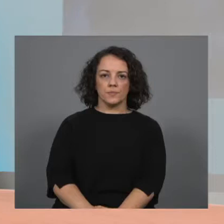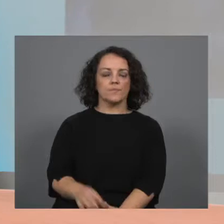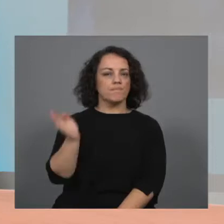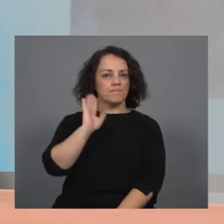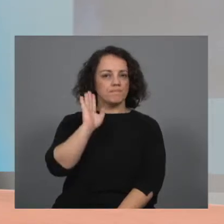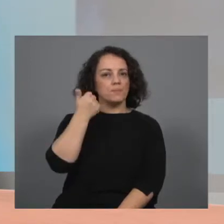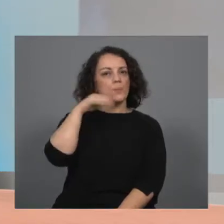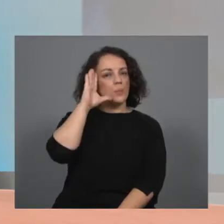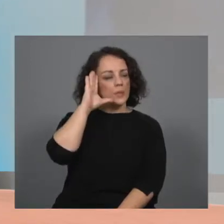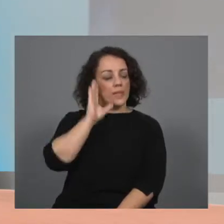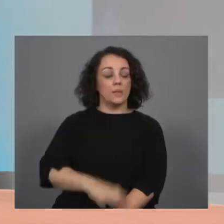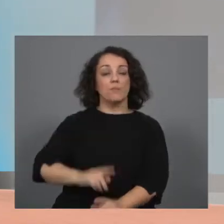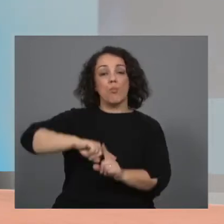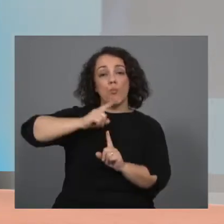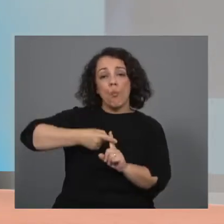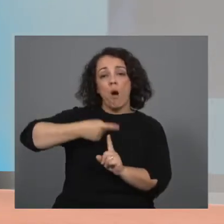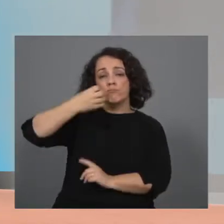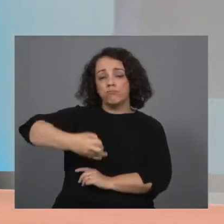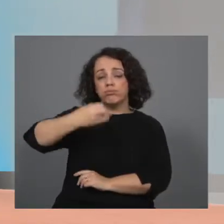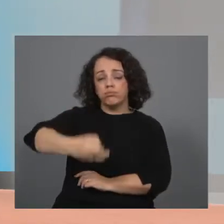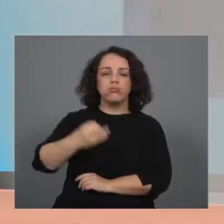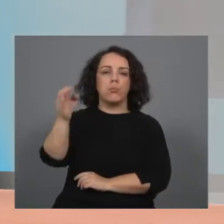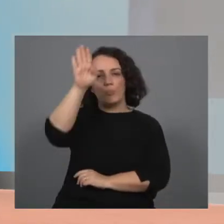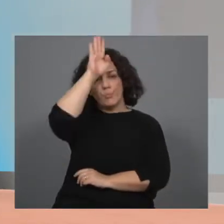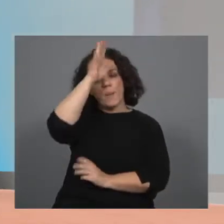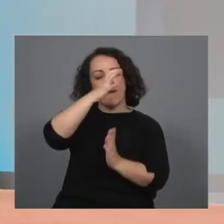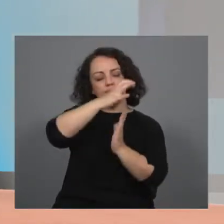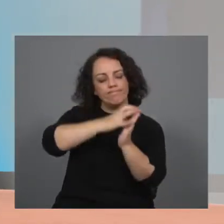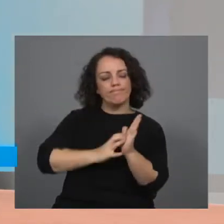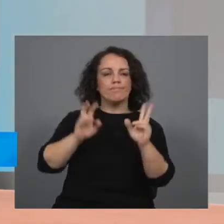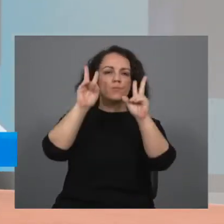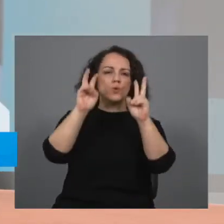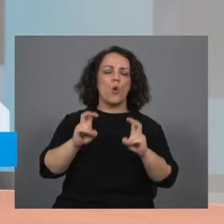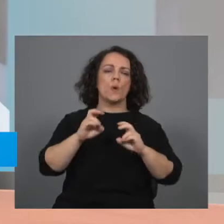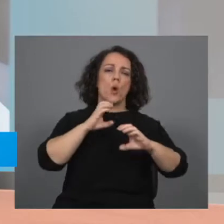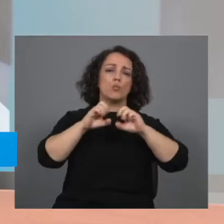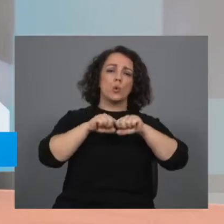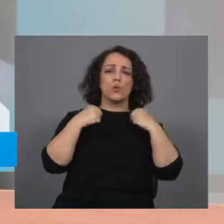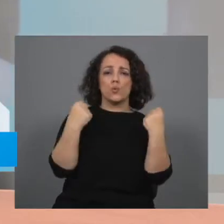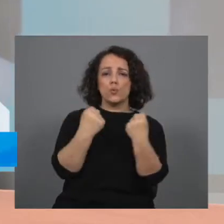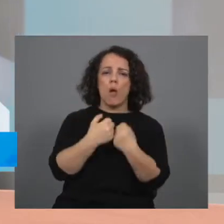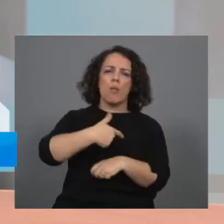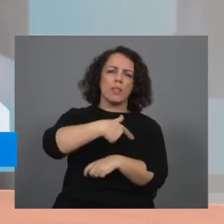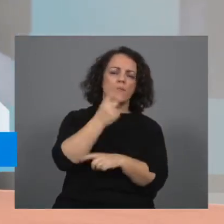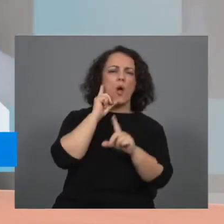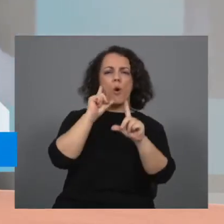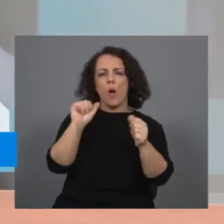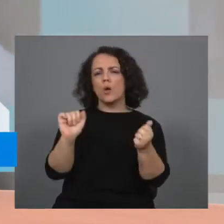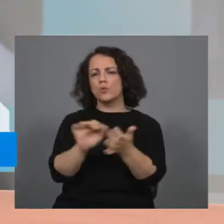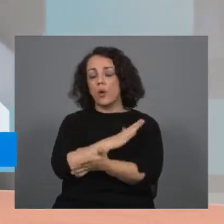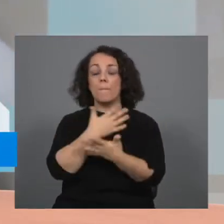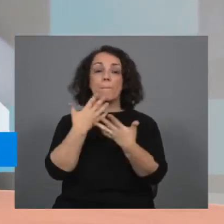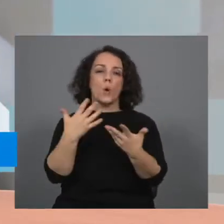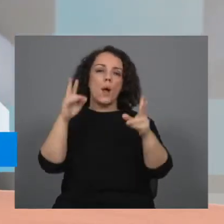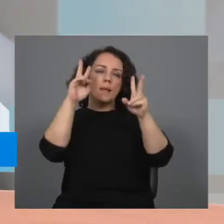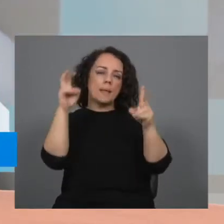Olá, muito boa tarde. Em cada ano o Papa publica uma mensagem sobre a comunicação social, desta vez voltada para as circunstâncias